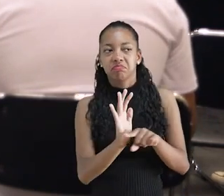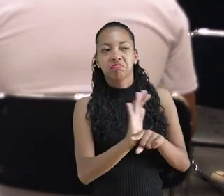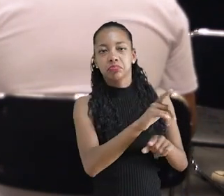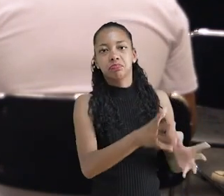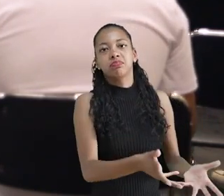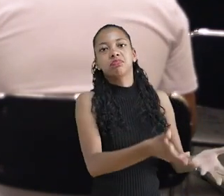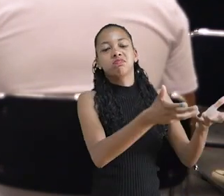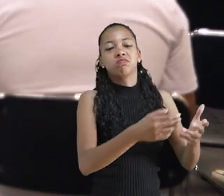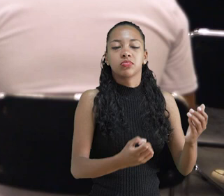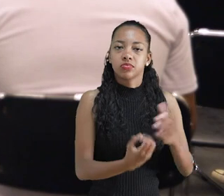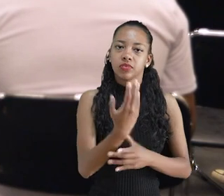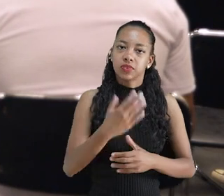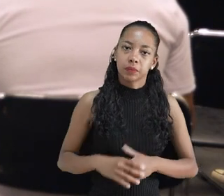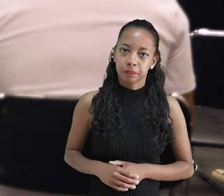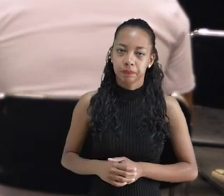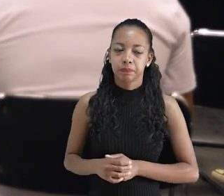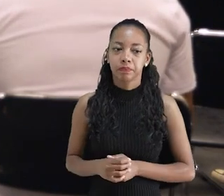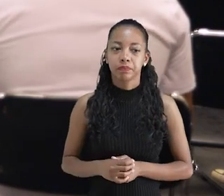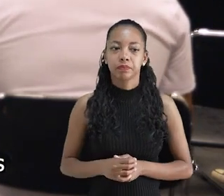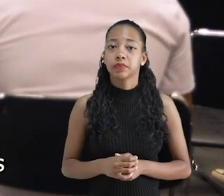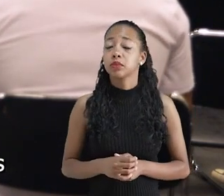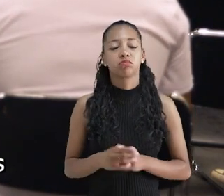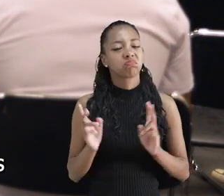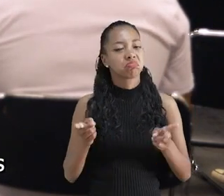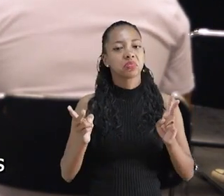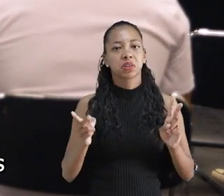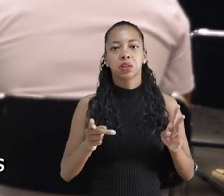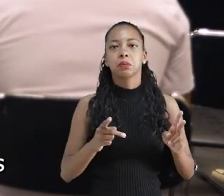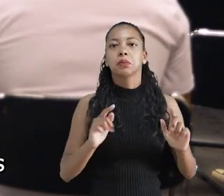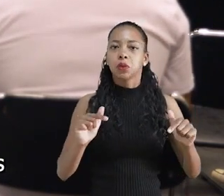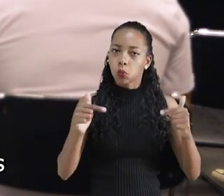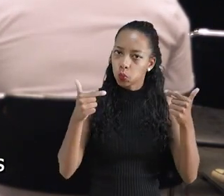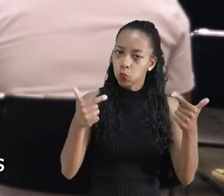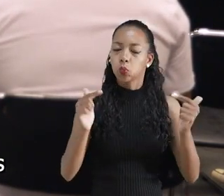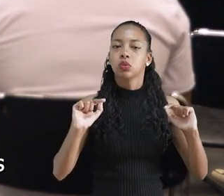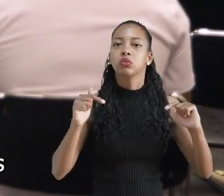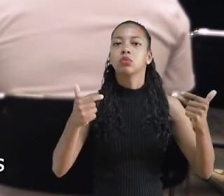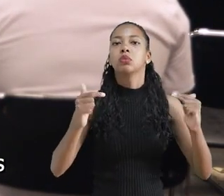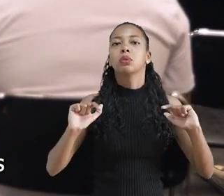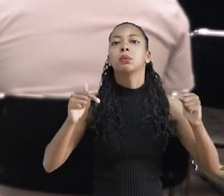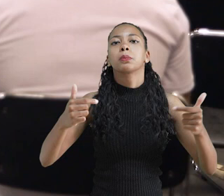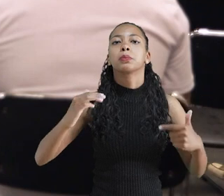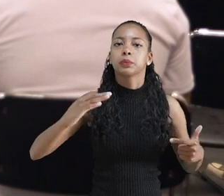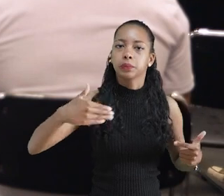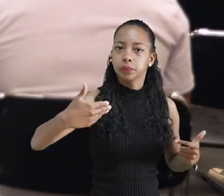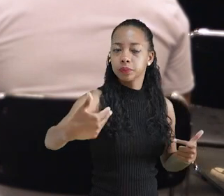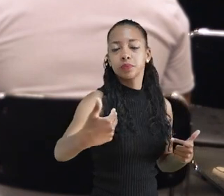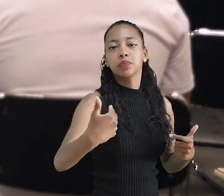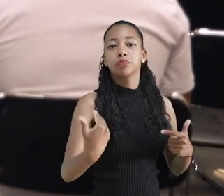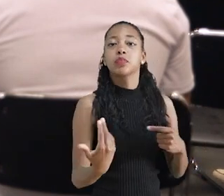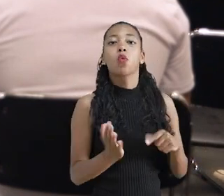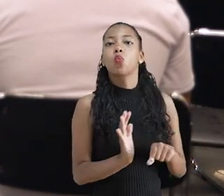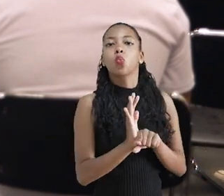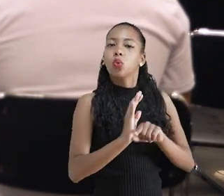eh de can do nossos Rios urbanos que são chamados então er um lutas antigas que a gente fortaleceu também junto com os movimentos através